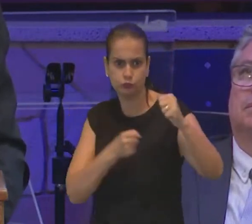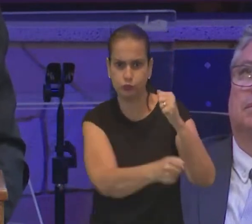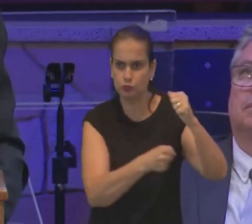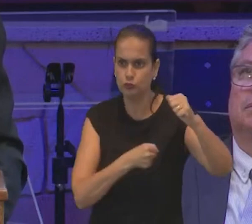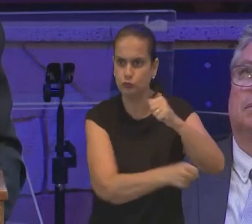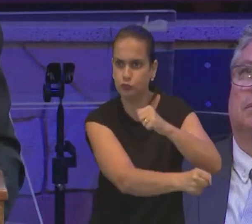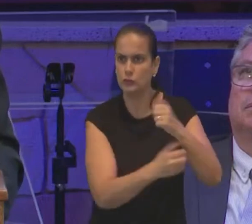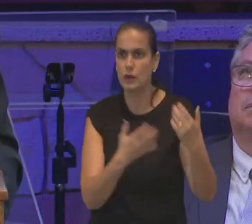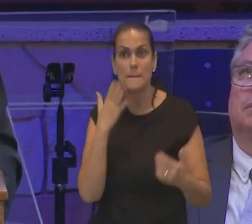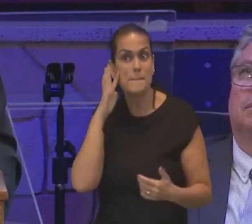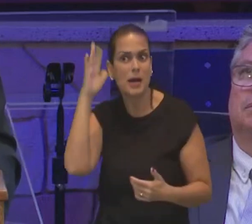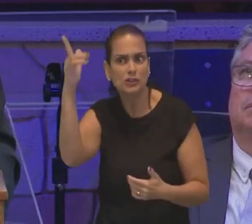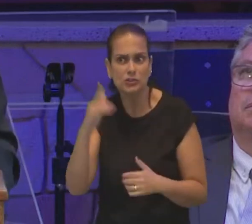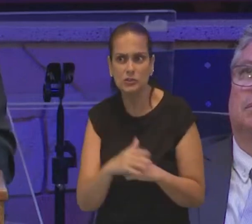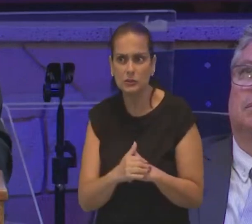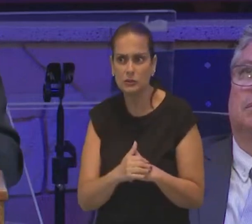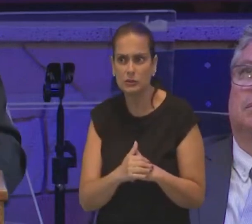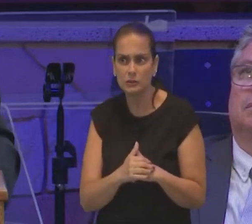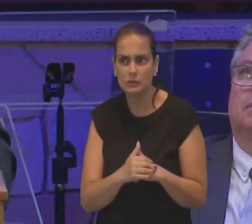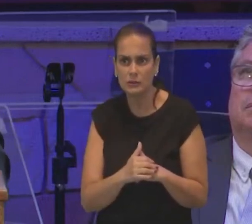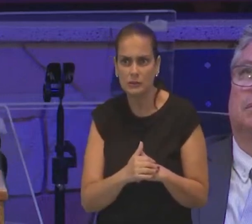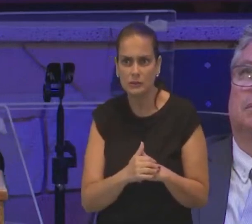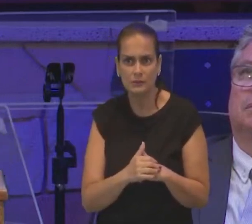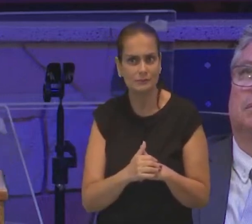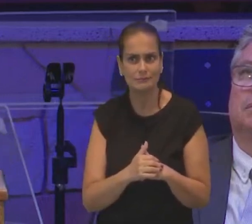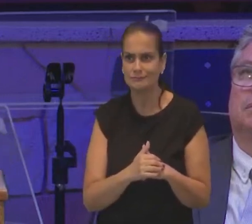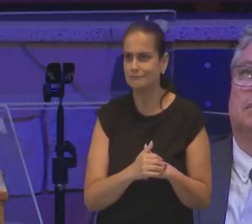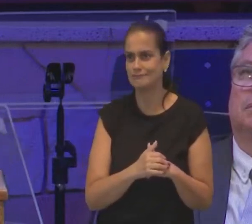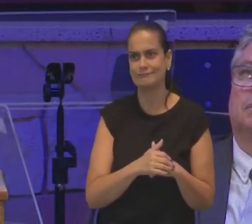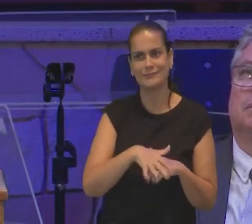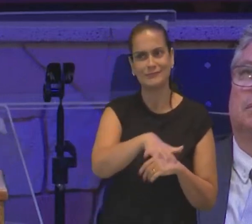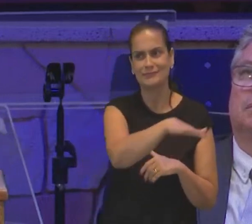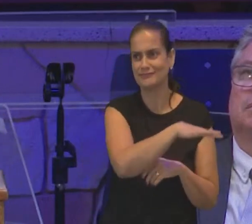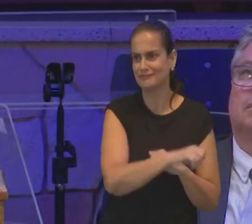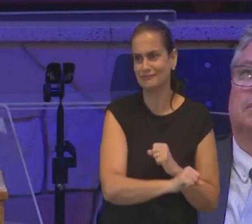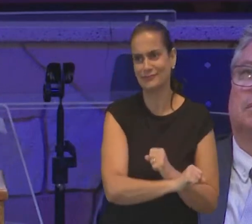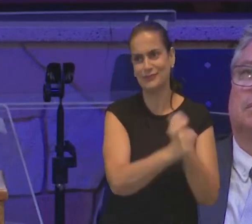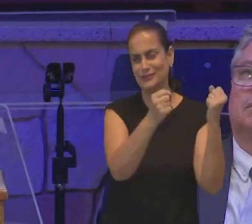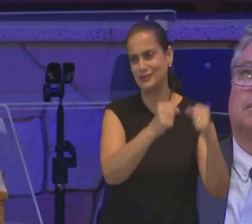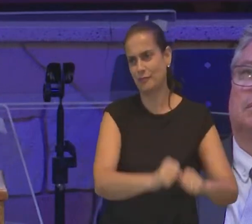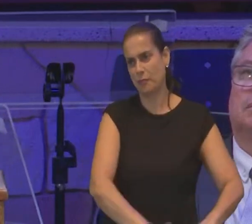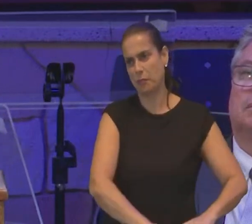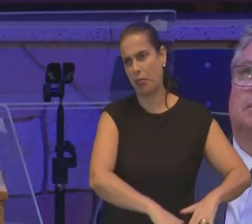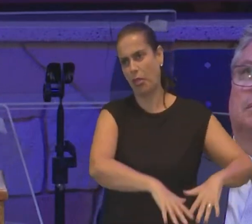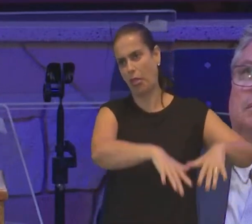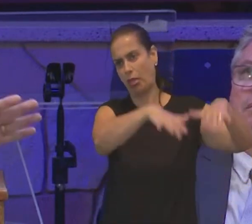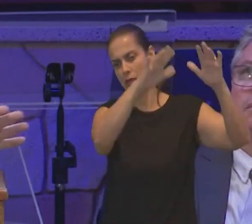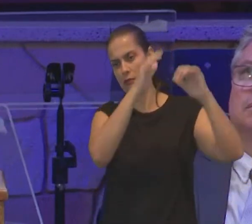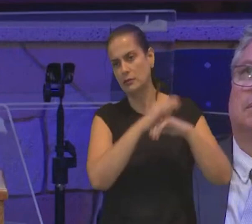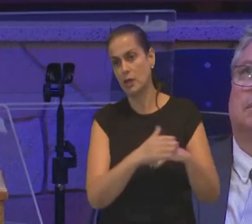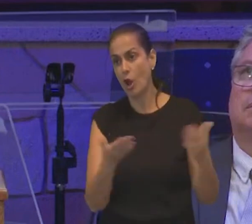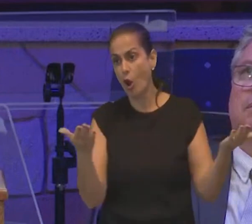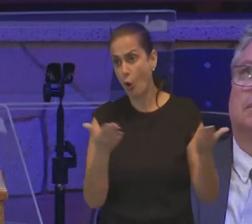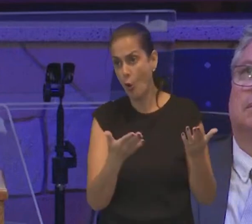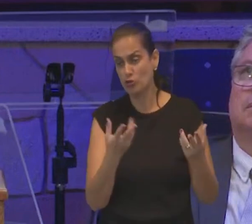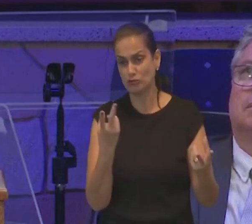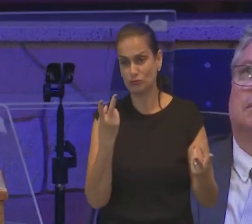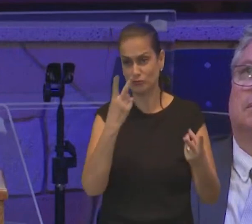presídio. Mas não teria mais espaço para colocar. Hoje, o presídio